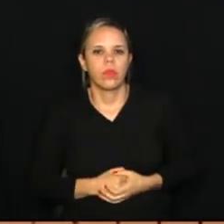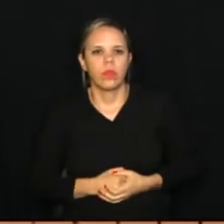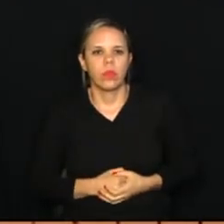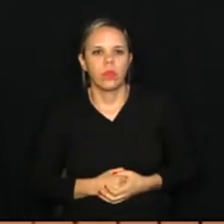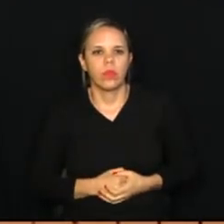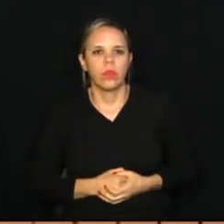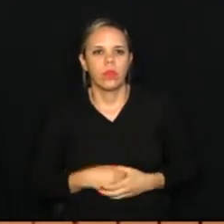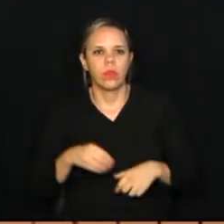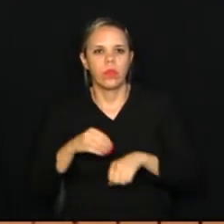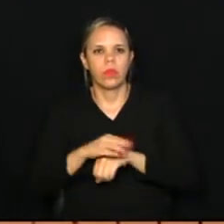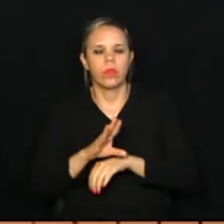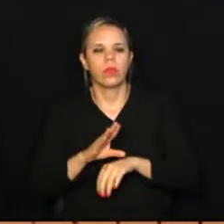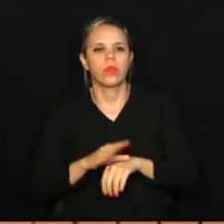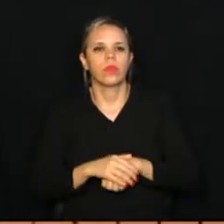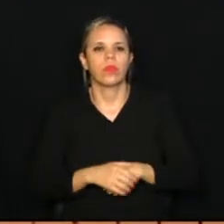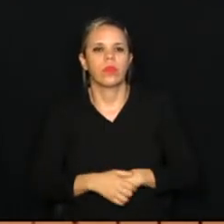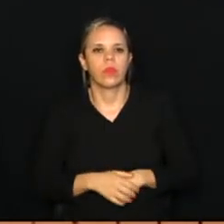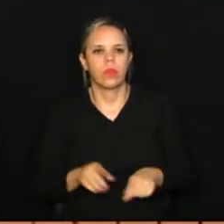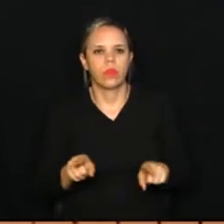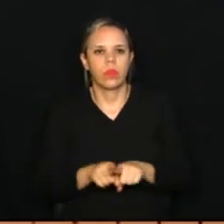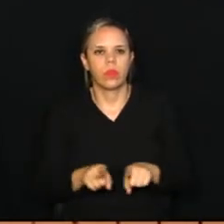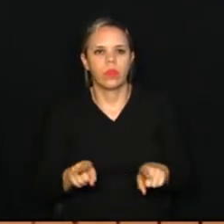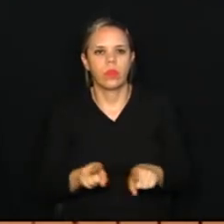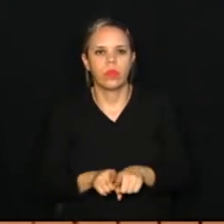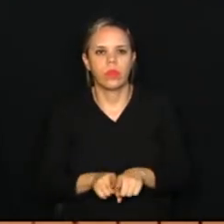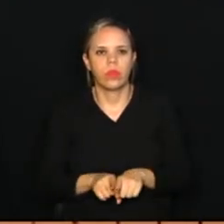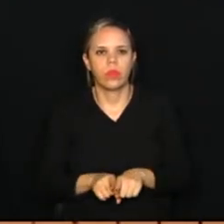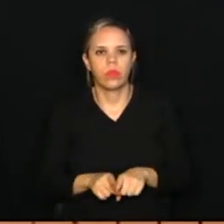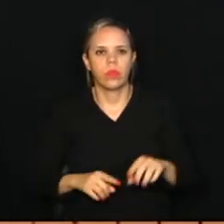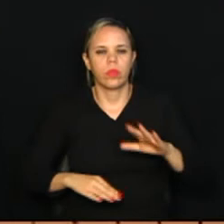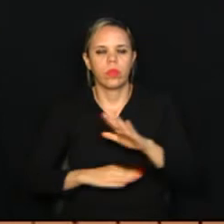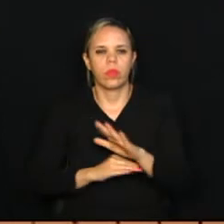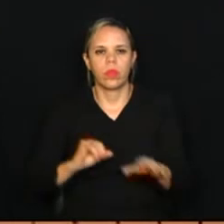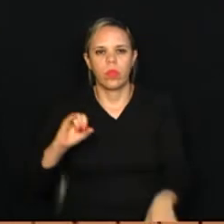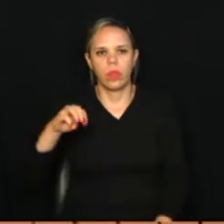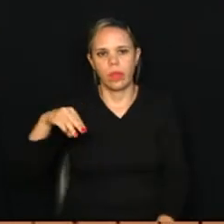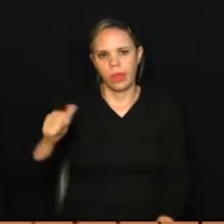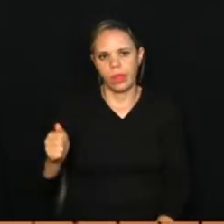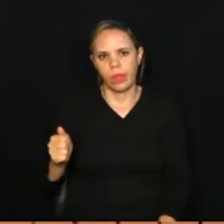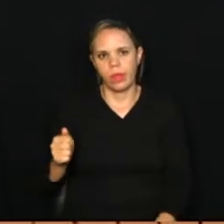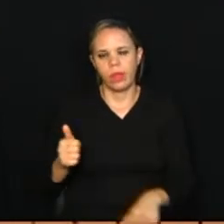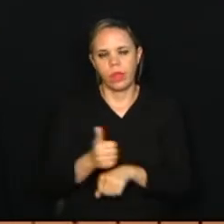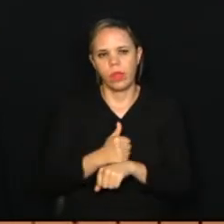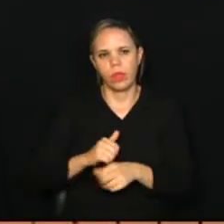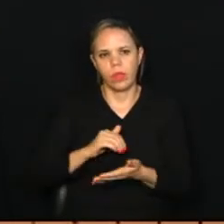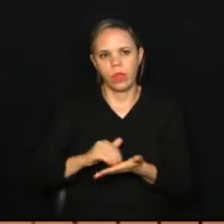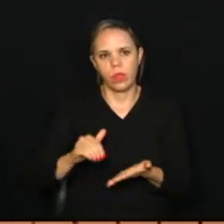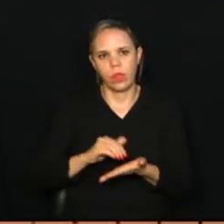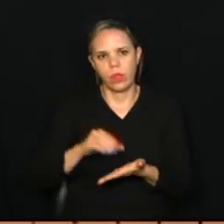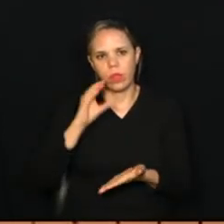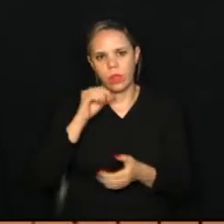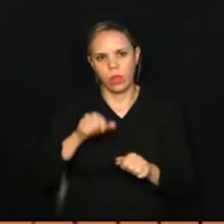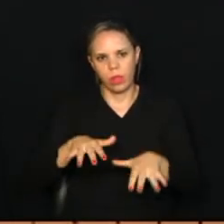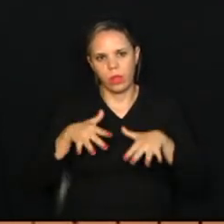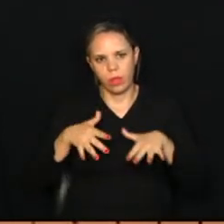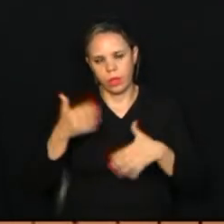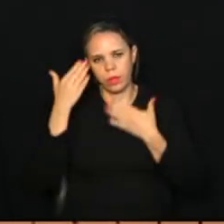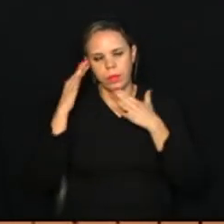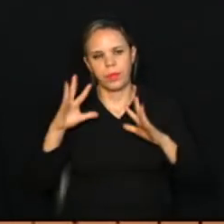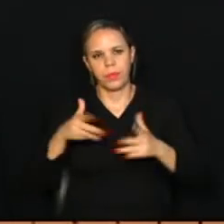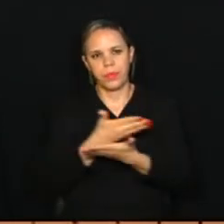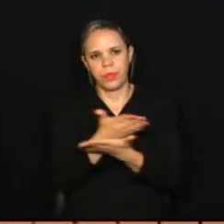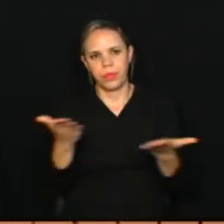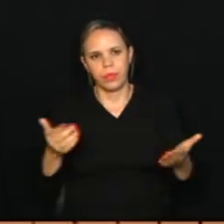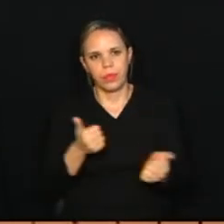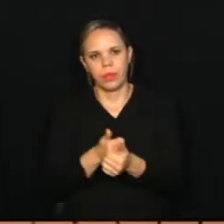essa transmissão e também ao corpo técnico da IMA que está nos acompanhando na plateia. Muito obrigado a todos e até